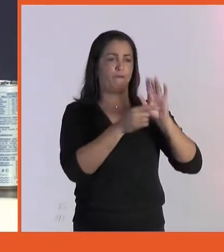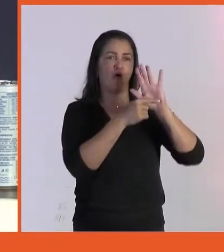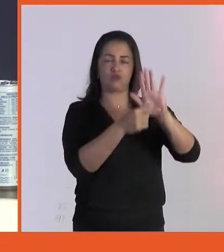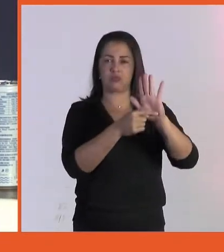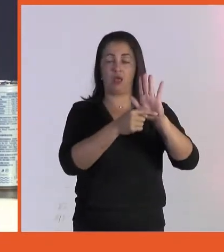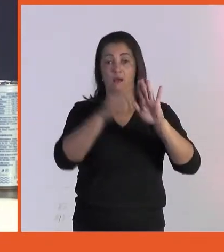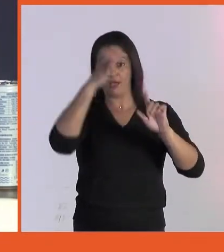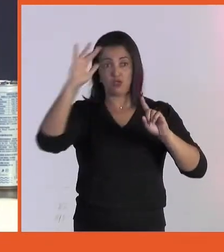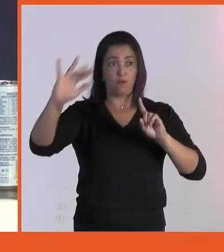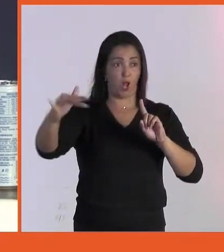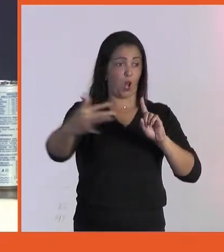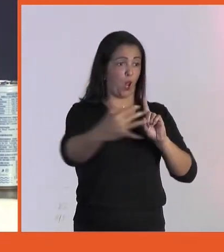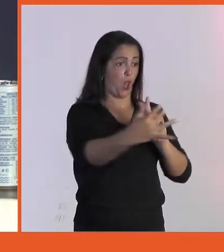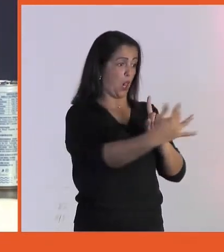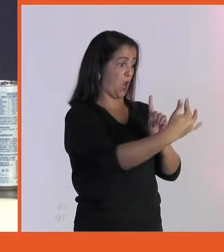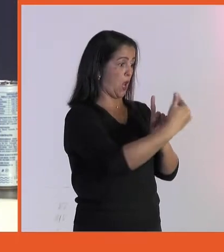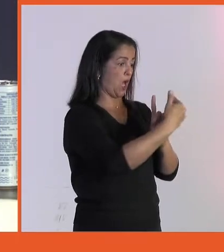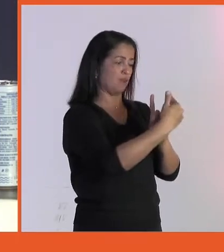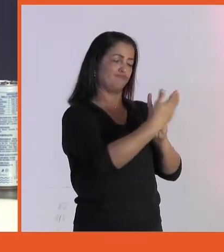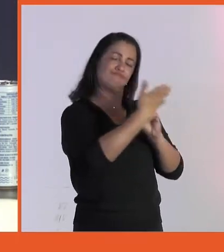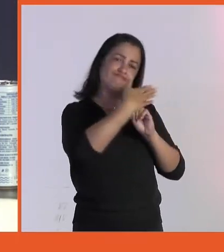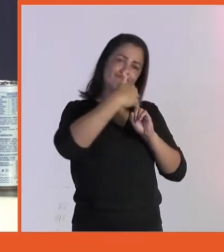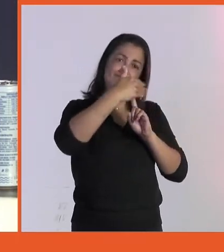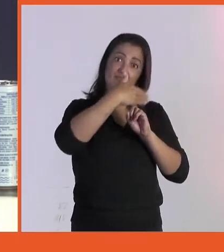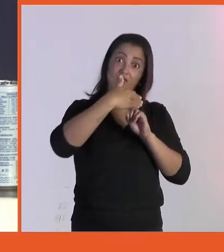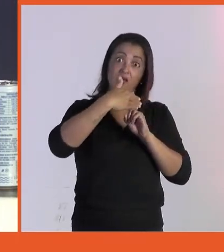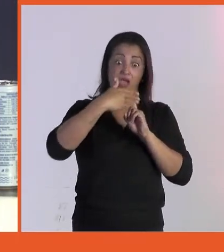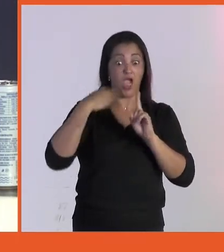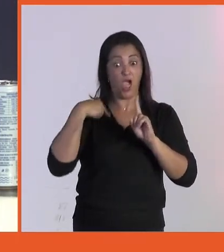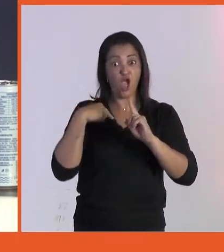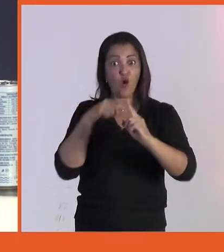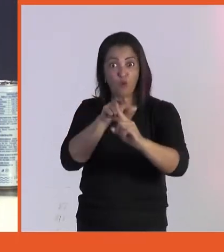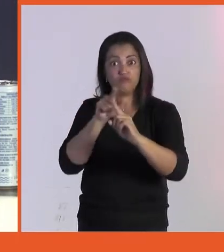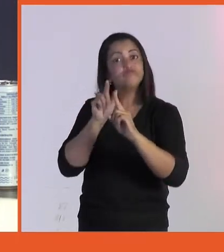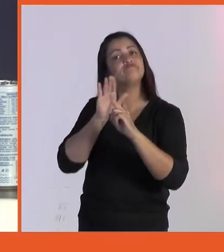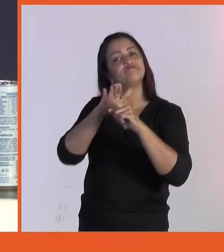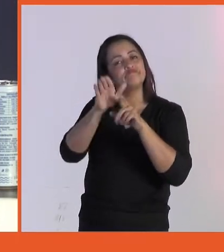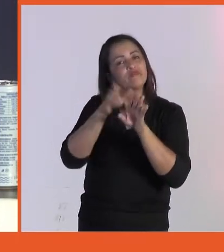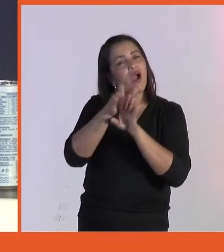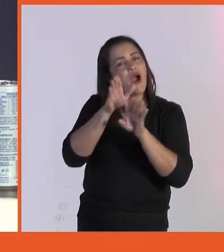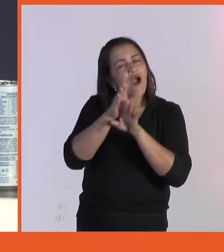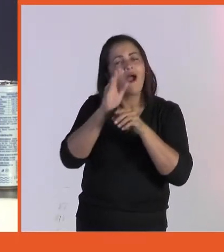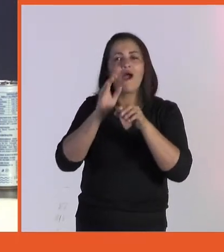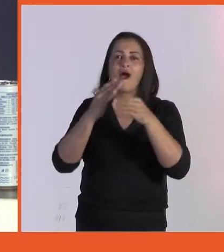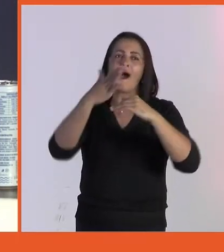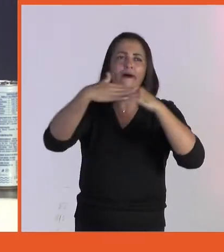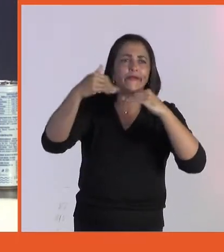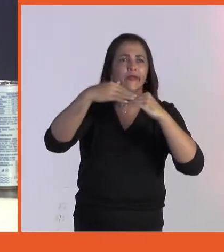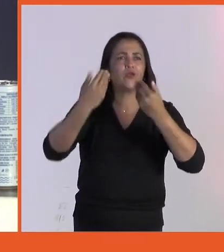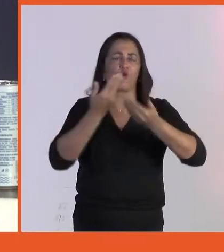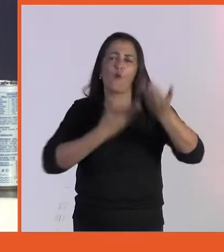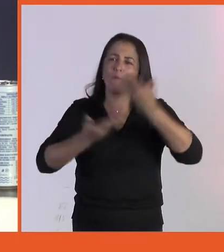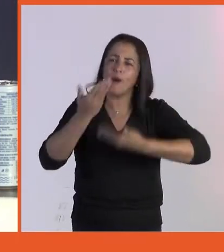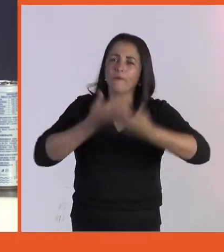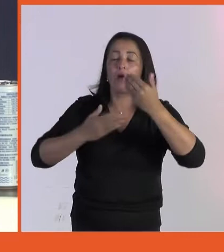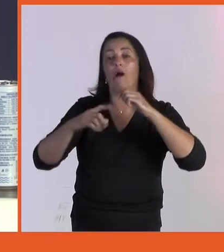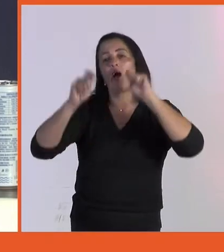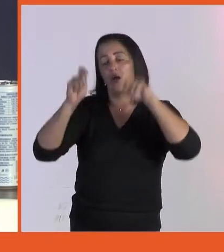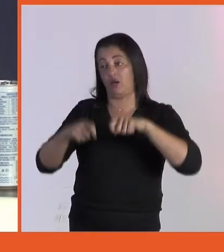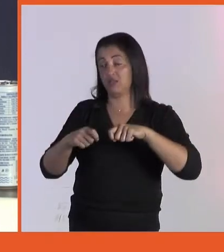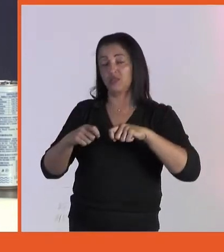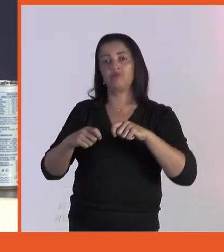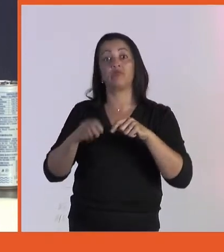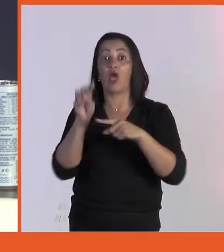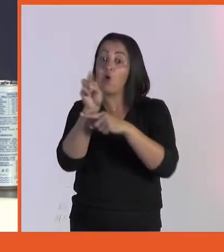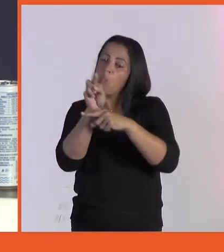de pessoa ela vai encontrar, mas quais pessoas elas não irão encontrar na sua comunidade, né? E esse é um dever do criador de conteúdo,